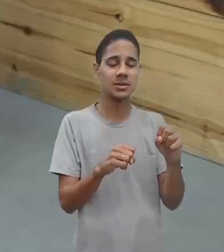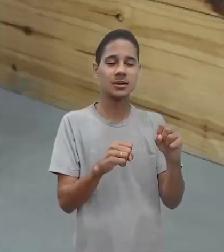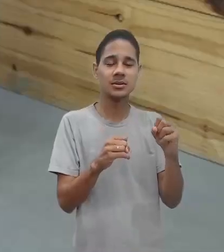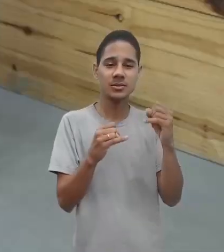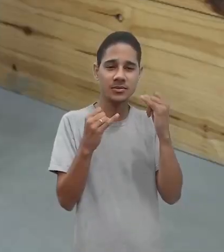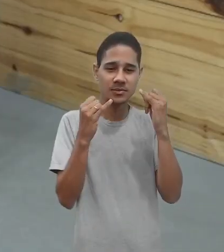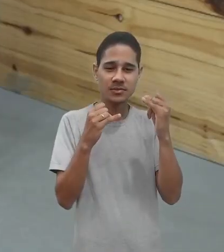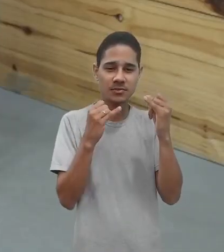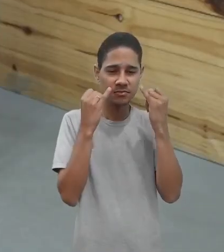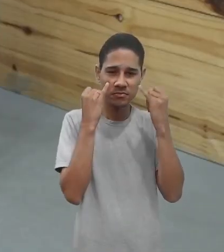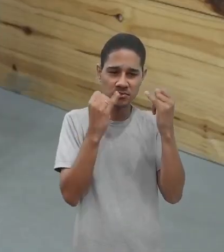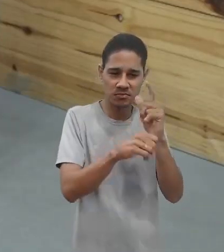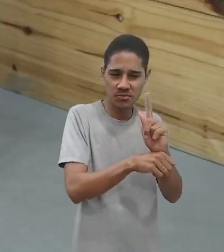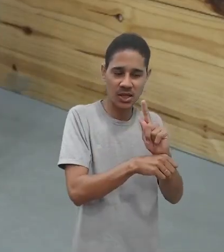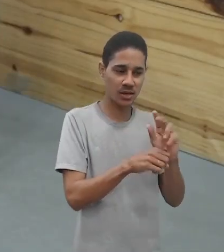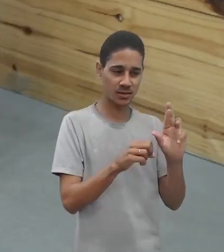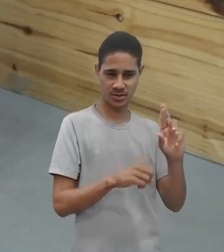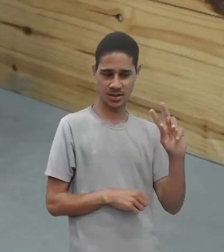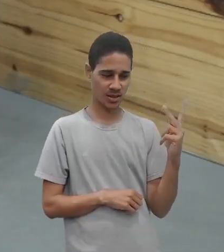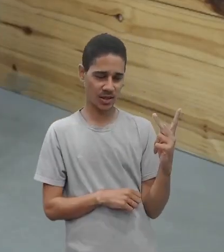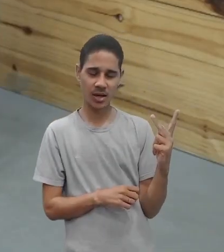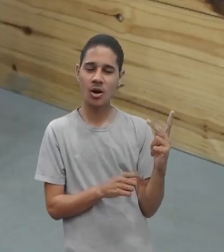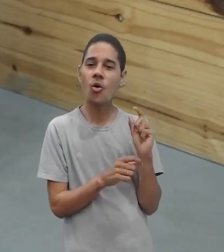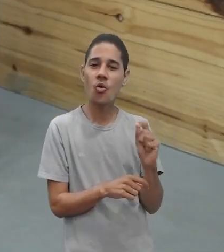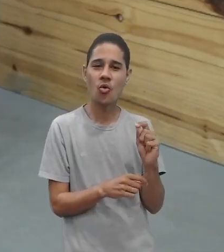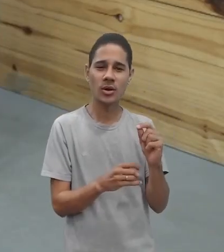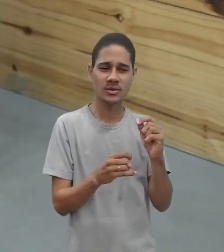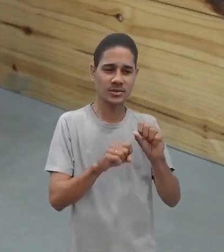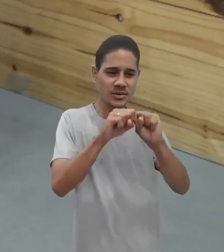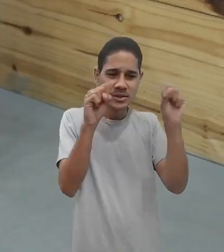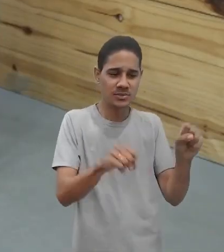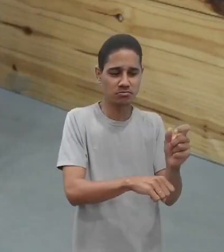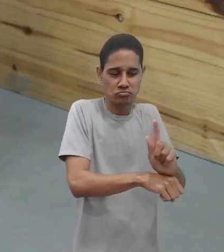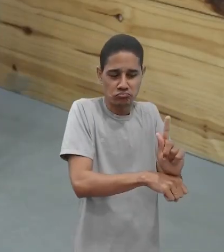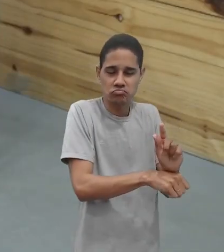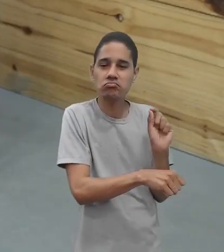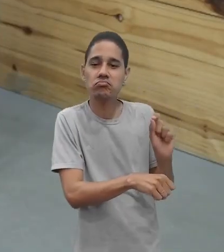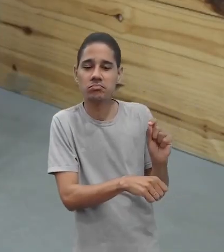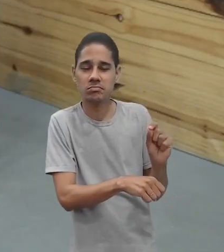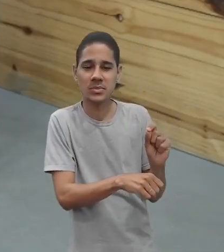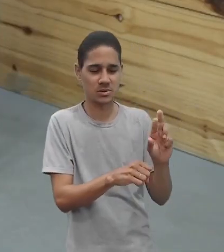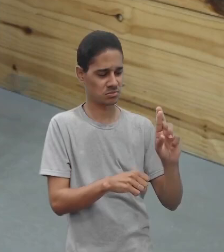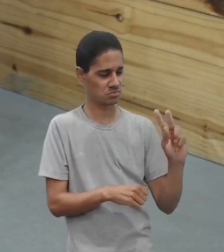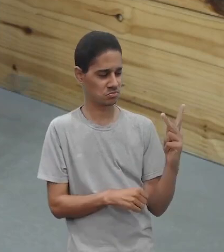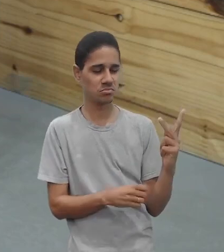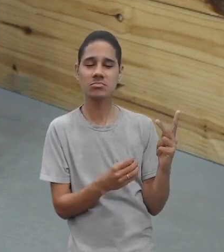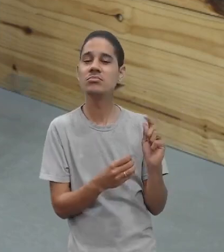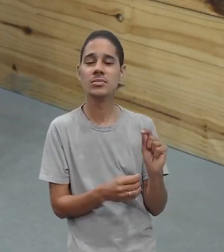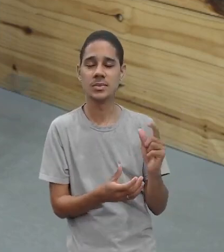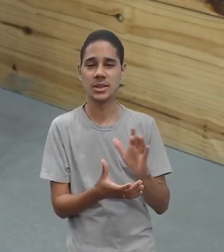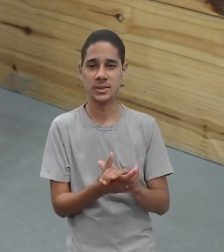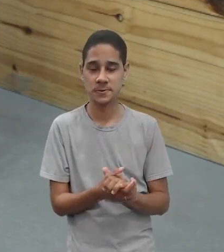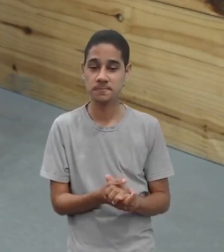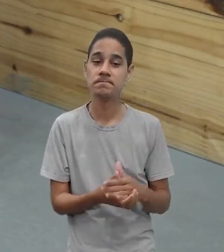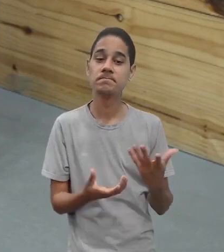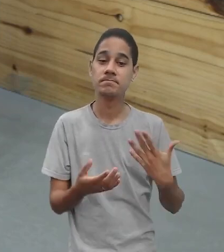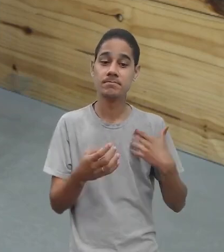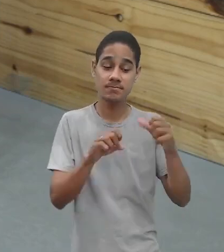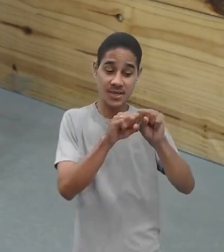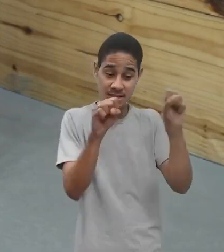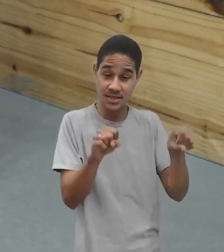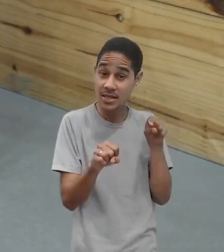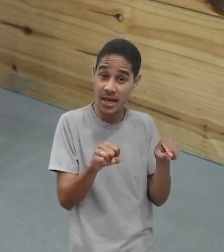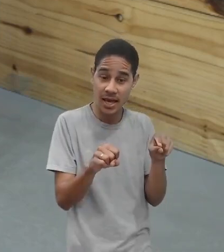que é o quê? O que seriam esses sistemas gerenciais, né, de recursos humanos? São os sistemas que